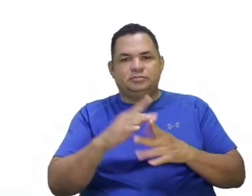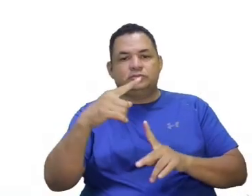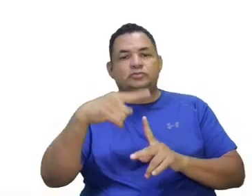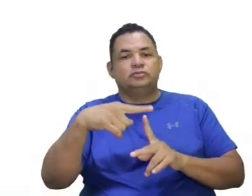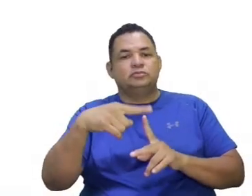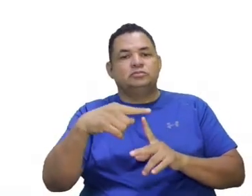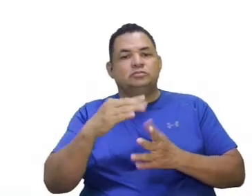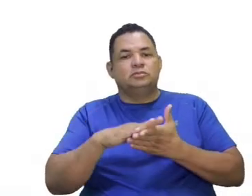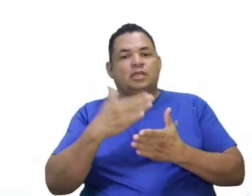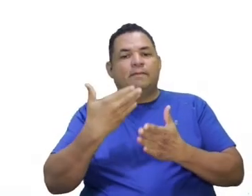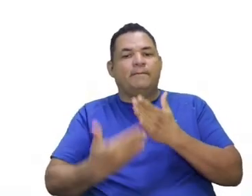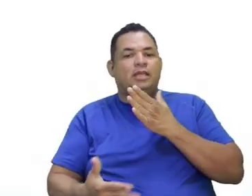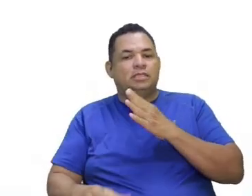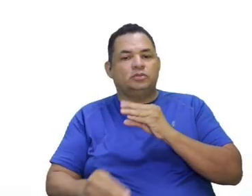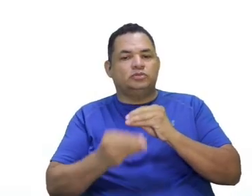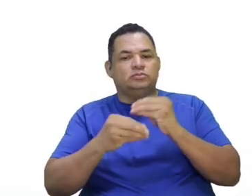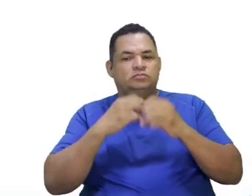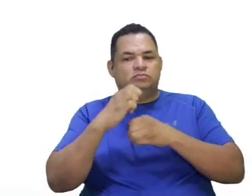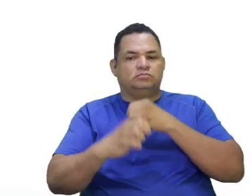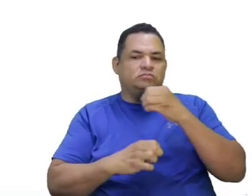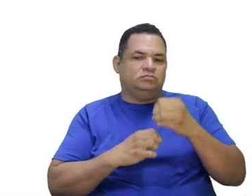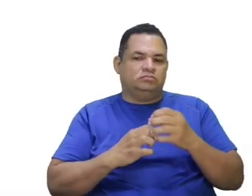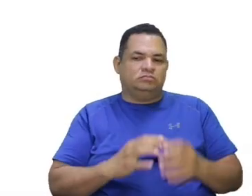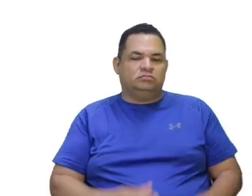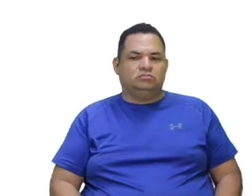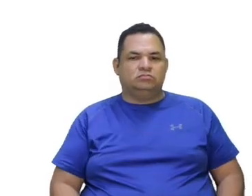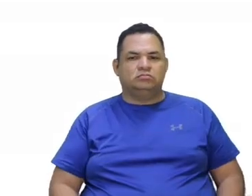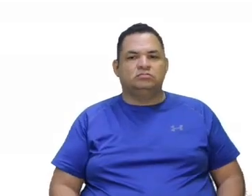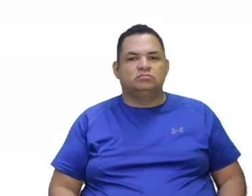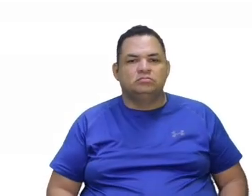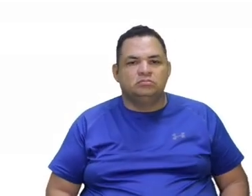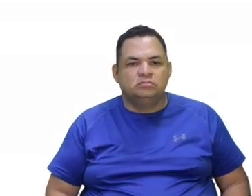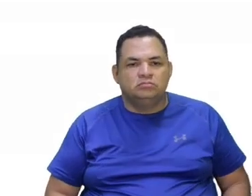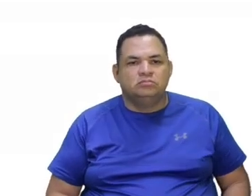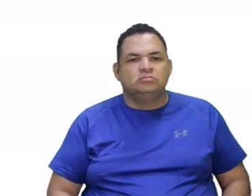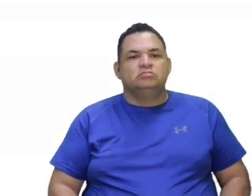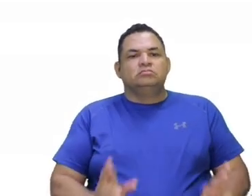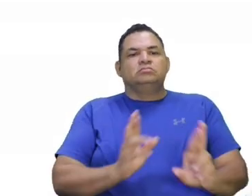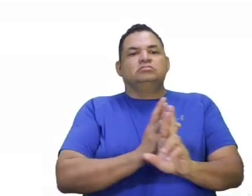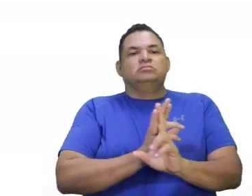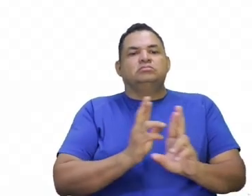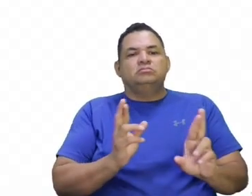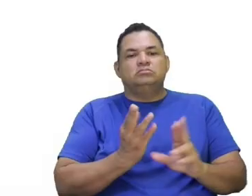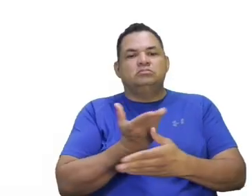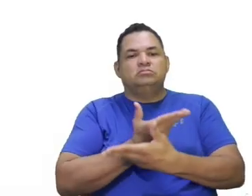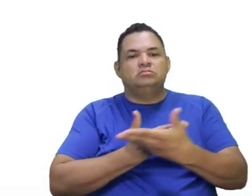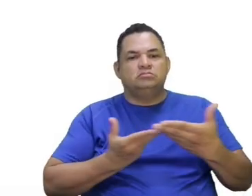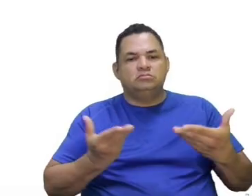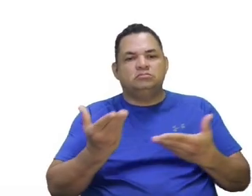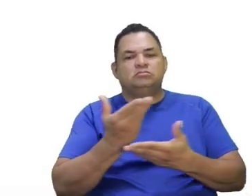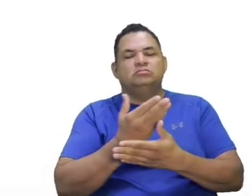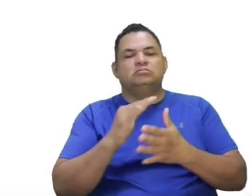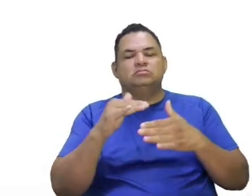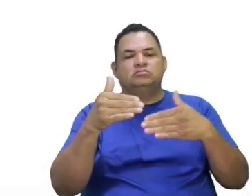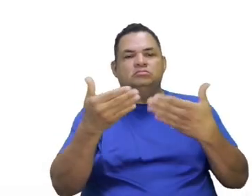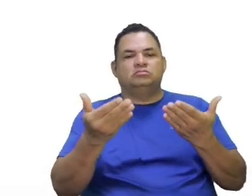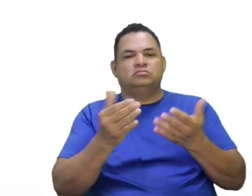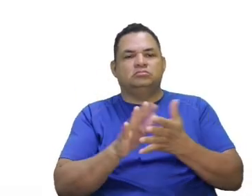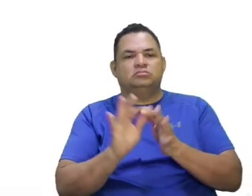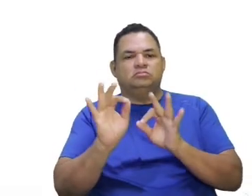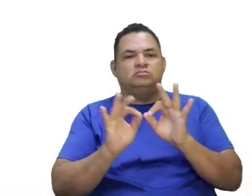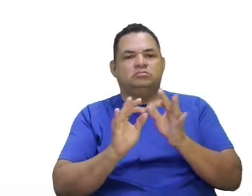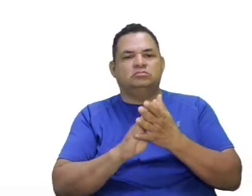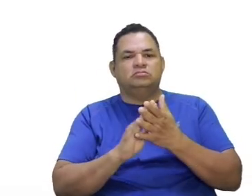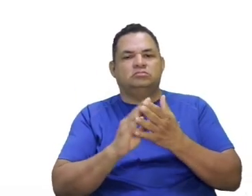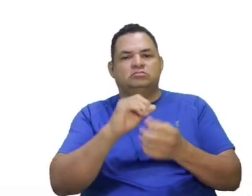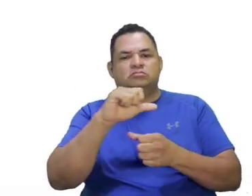vão estar perdendo ou ganhando elétrons pela interação que eles vão estar realizando. Quando isso ocorre,